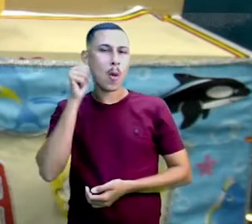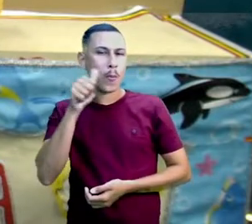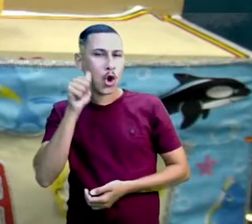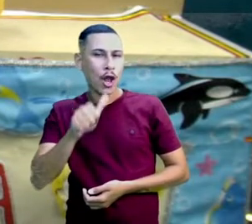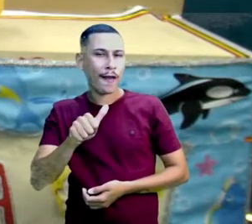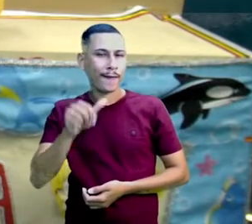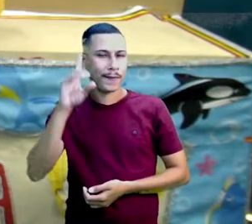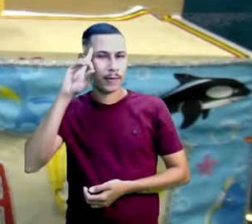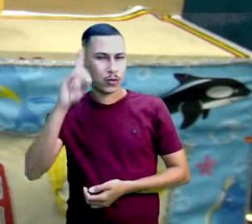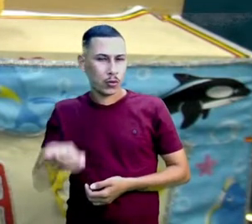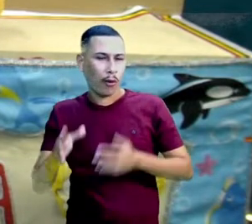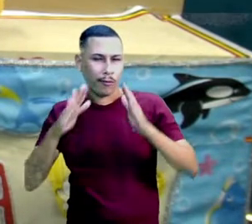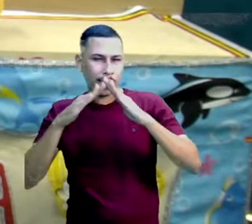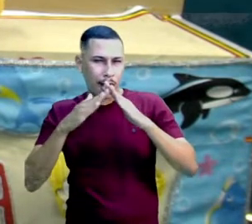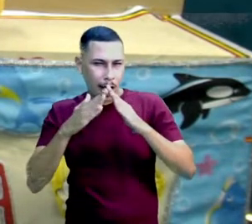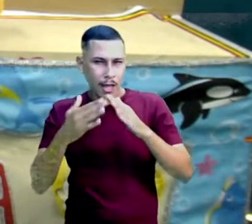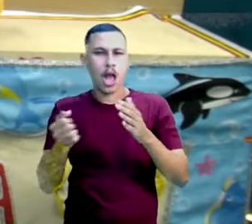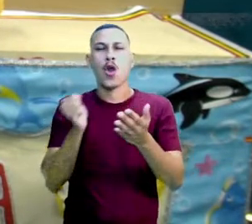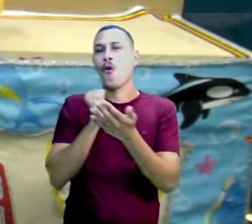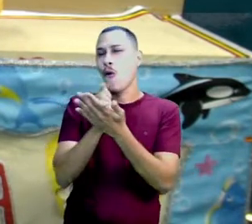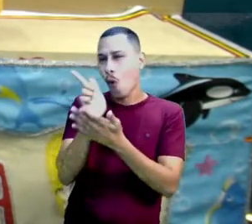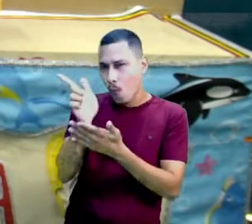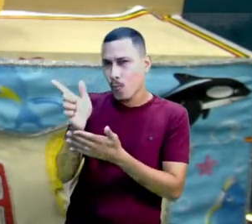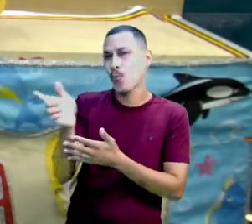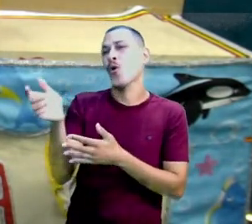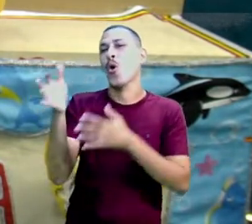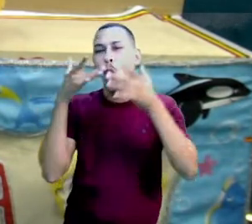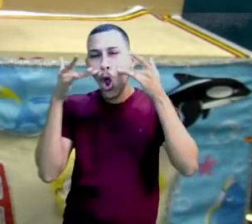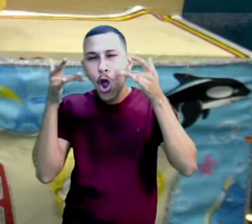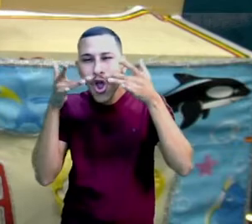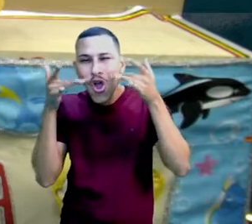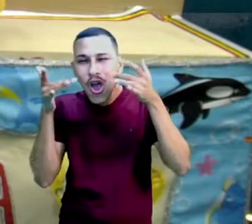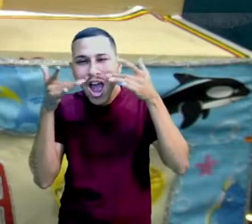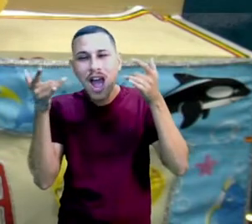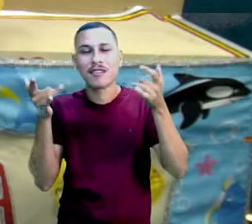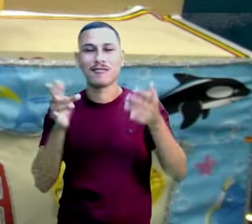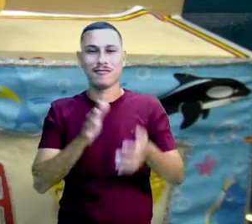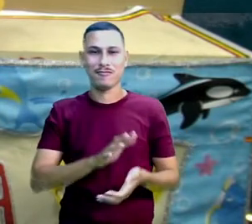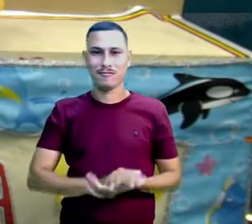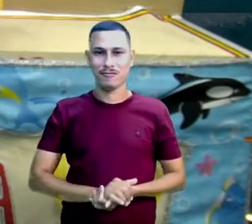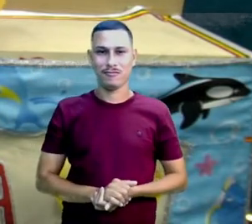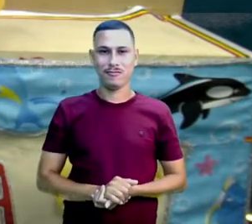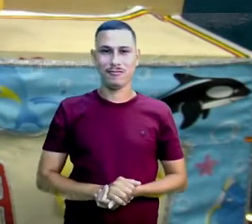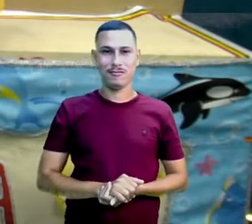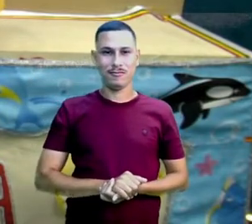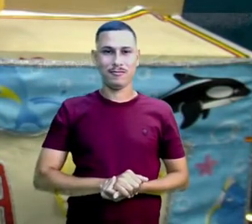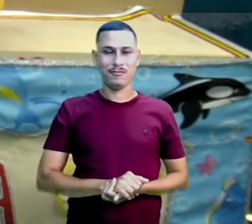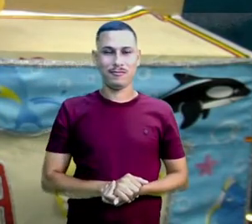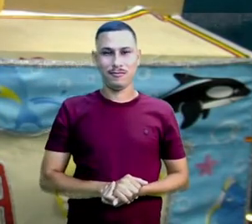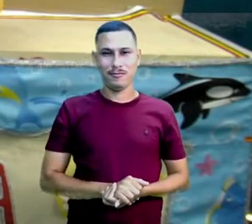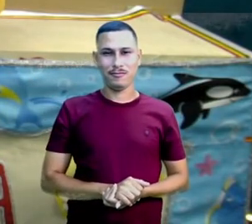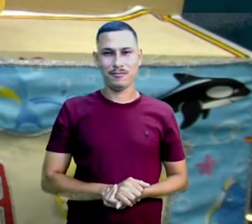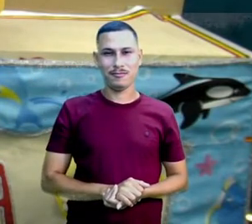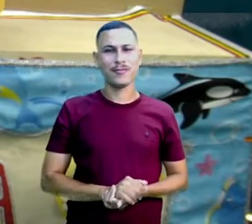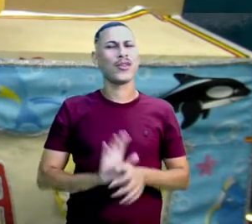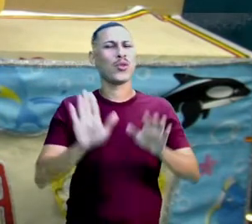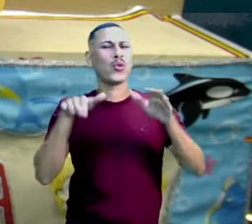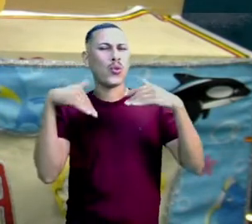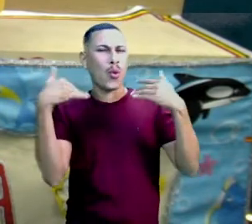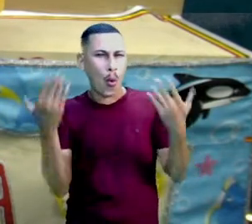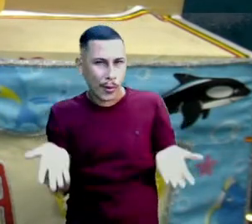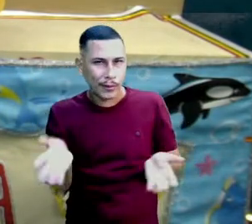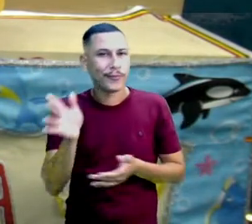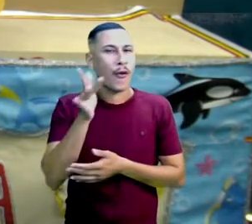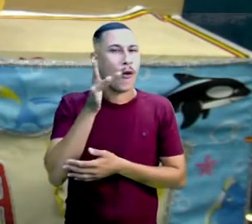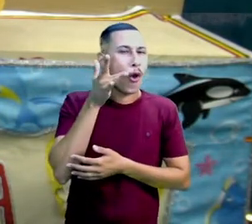foi e trouxe um gato. Bota esse rato pra correr. Leiturinha. E quando o